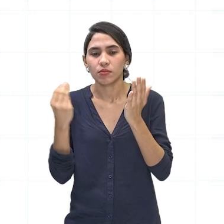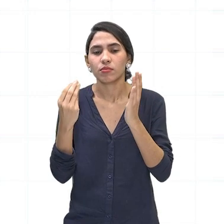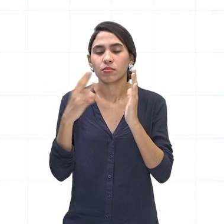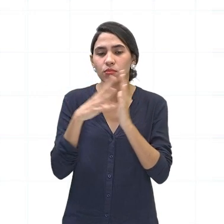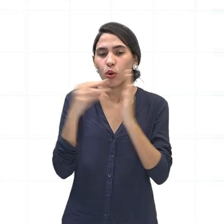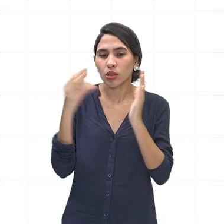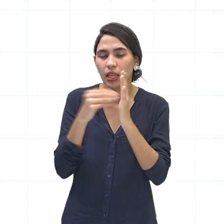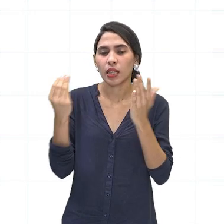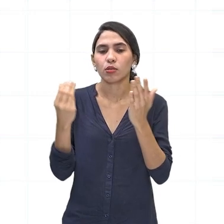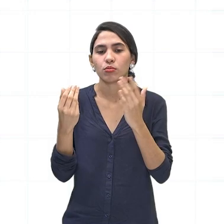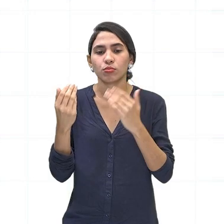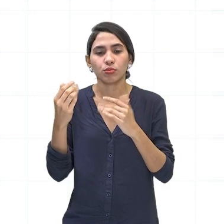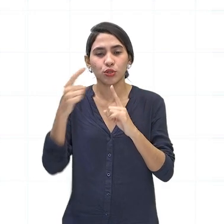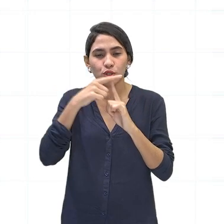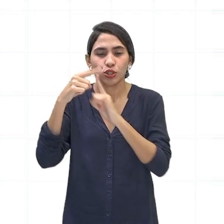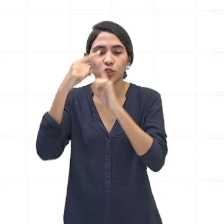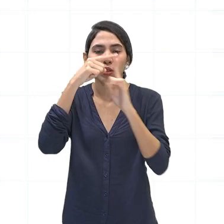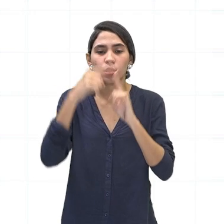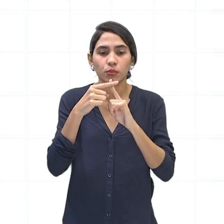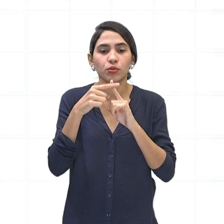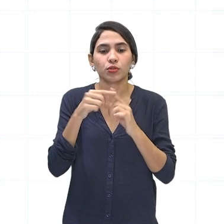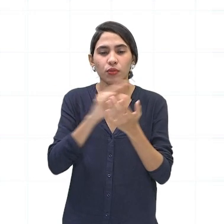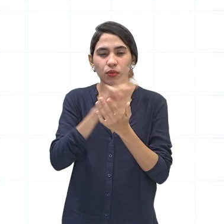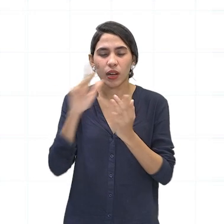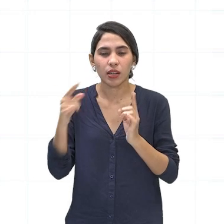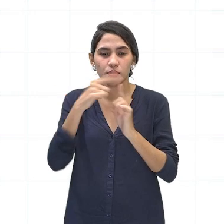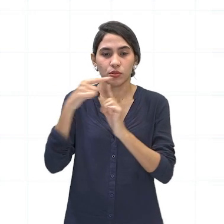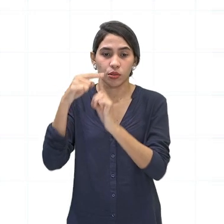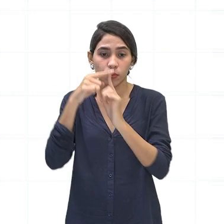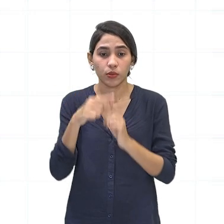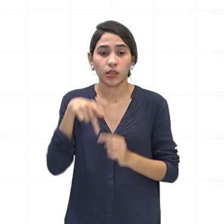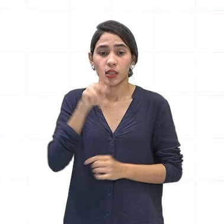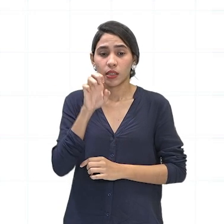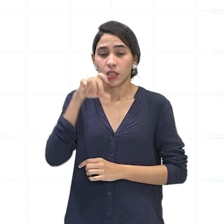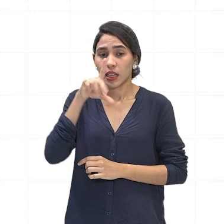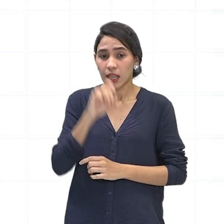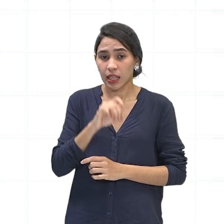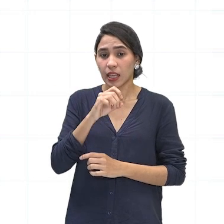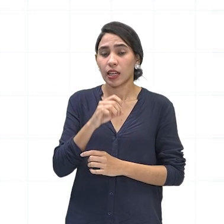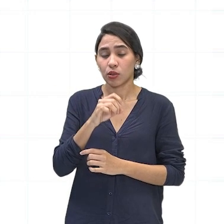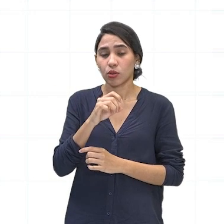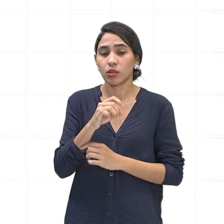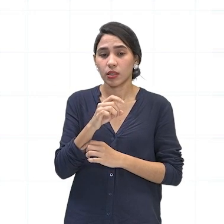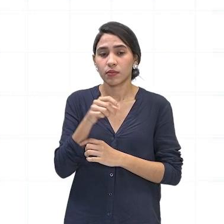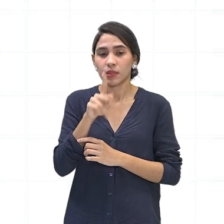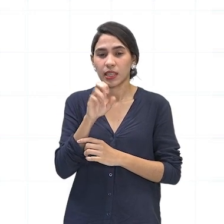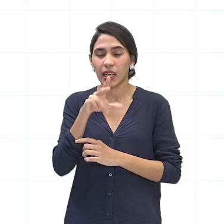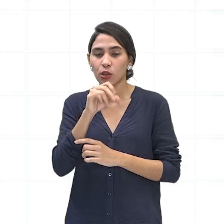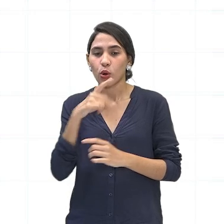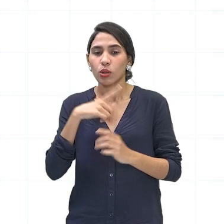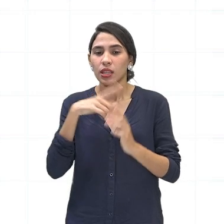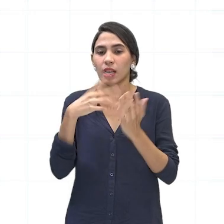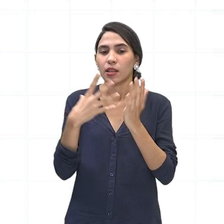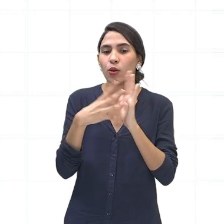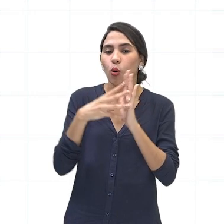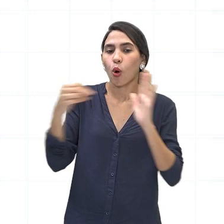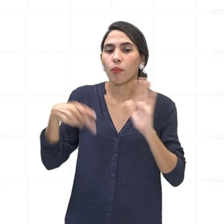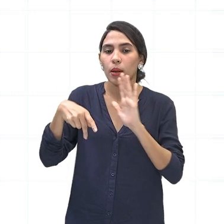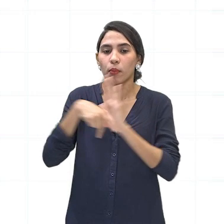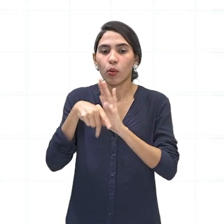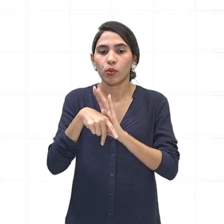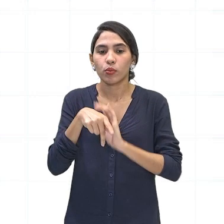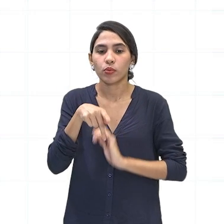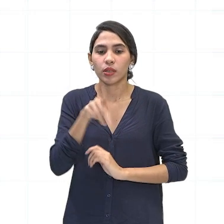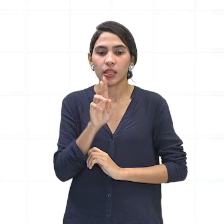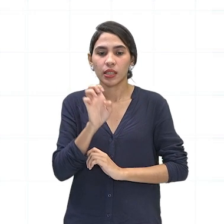vários estilos. Lembrem-se que o Kendo, ele veio, né, ele descende do Kenjutsu. Então, o Kendo seria uma forma mais